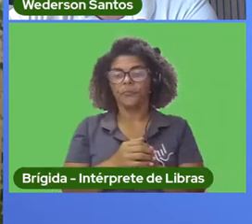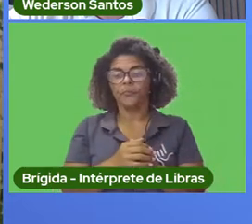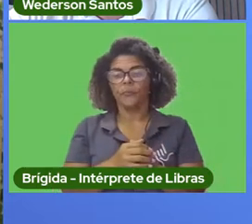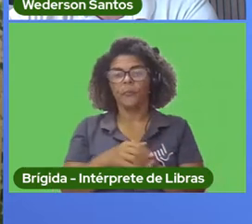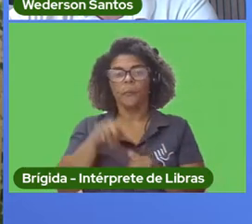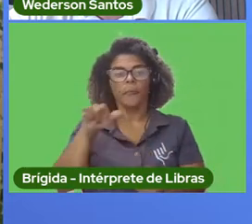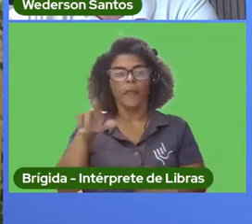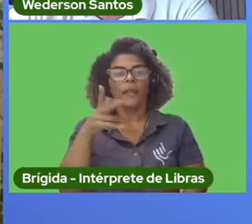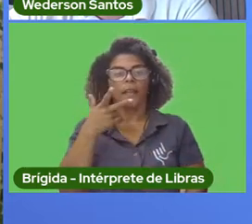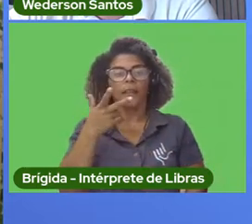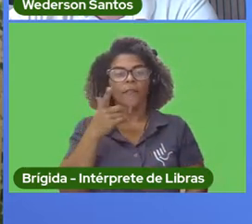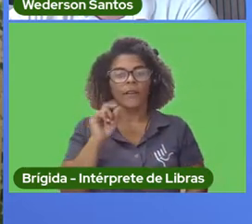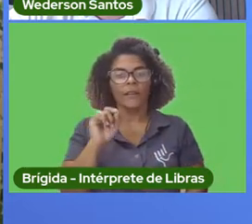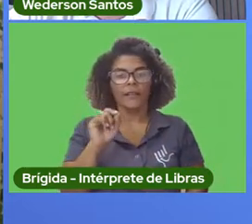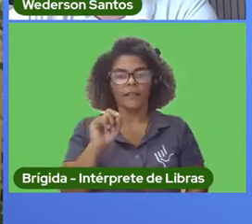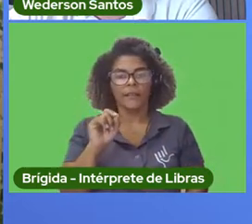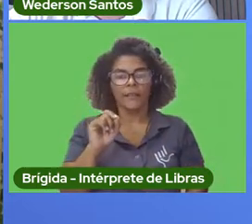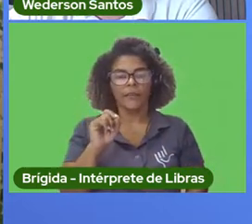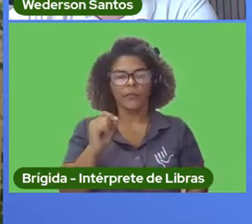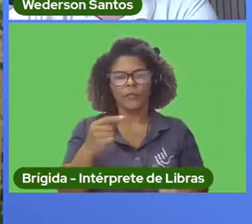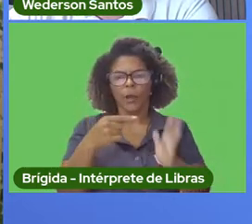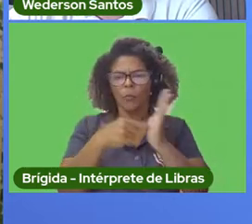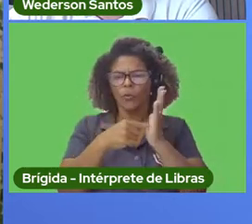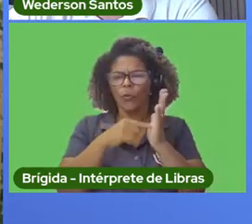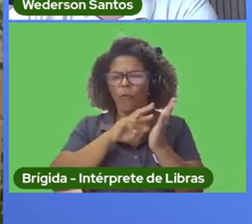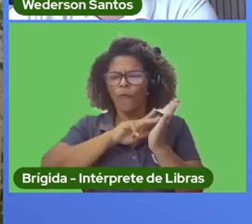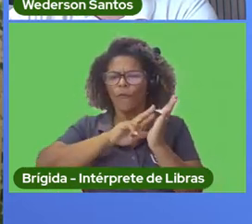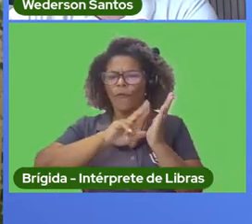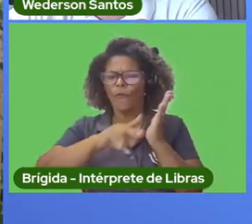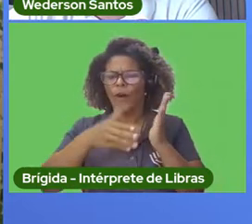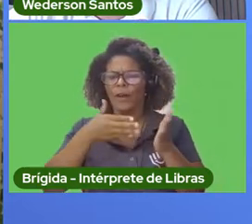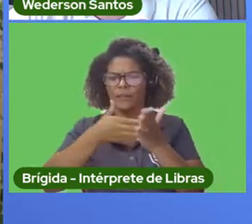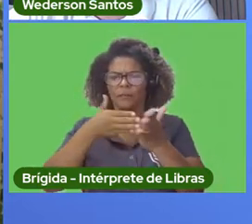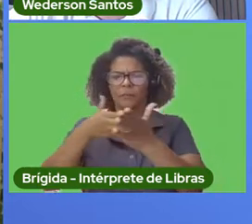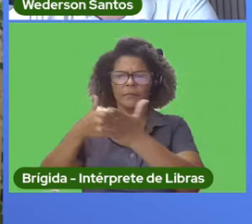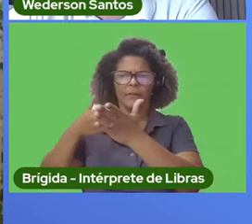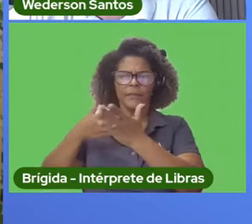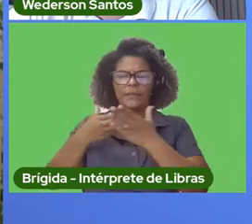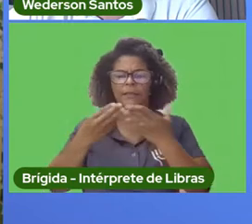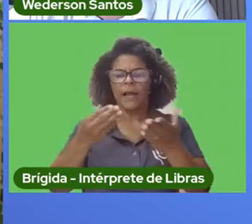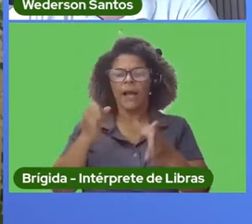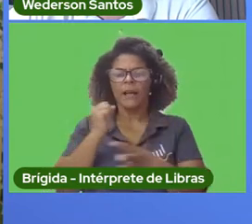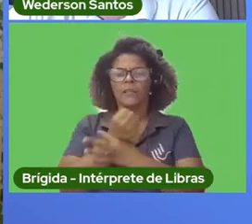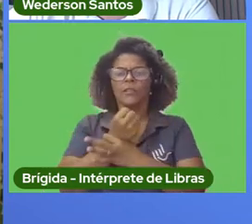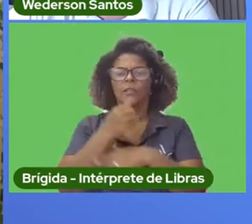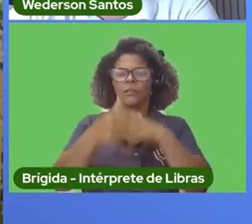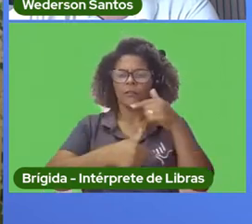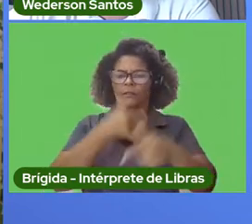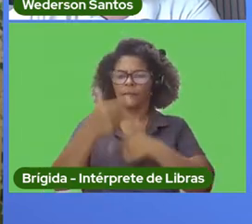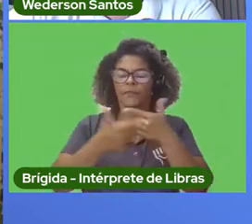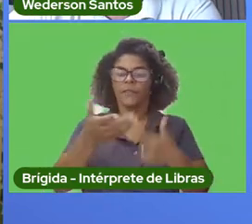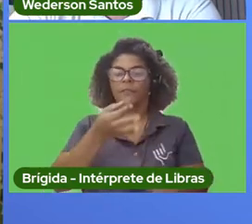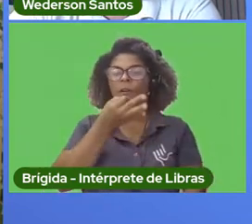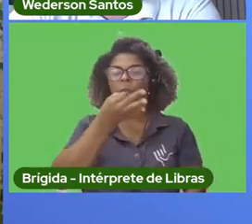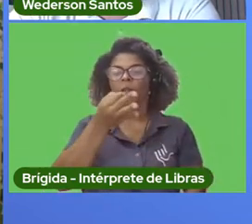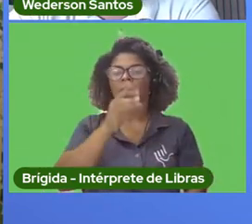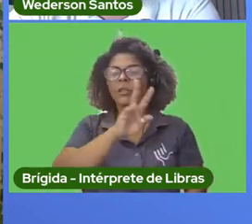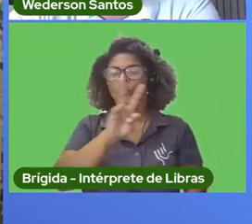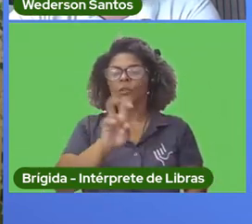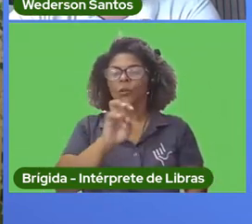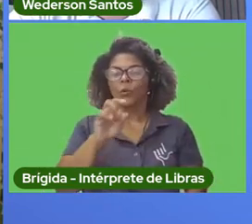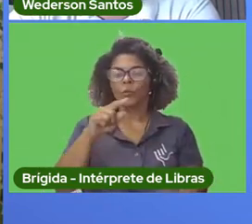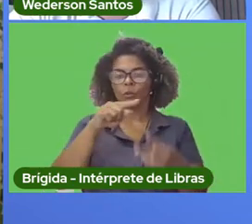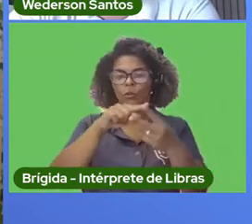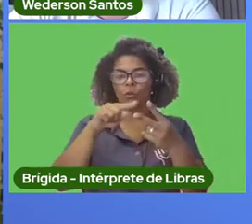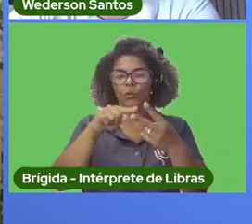que você apontou diversas barreiras, né, para garantia de acesso ao trabalho. Ele queria que você comentasse um pouquinho sobre duas que,